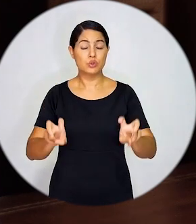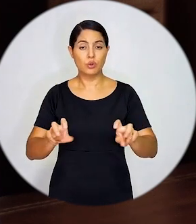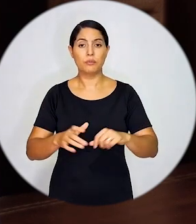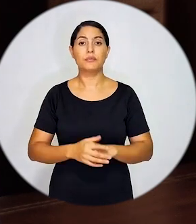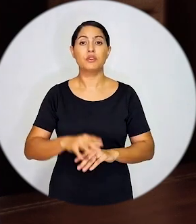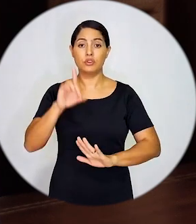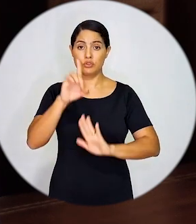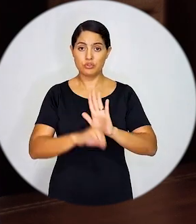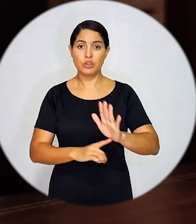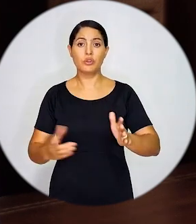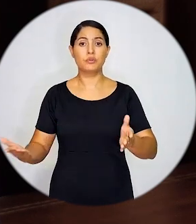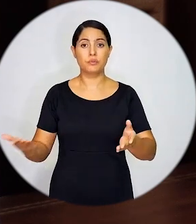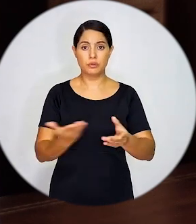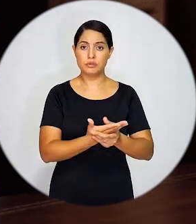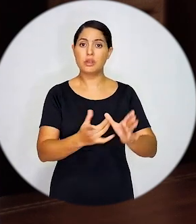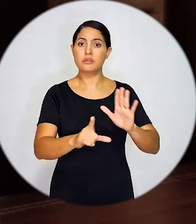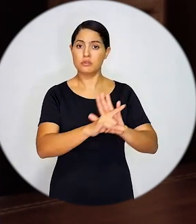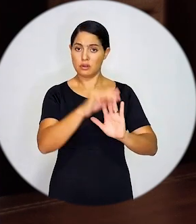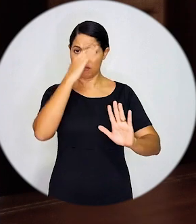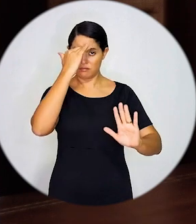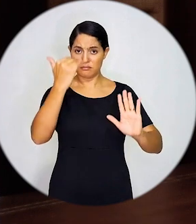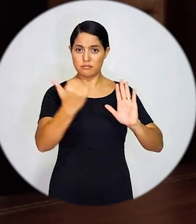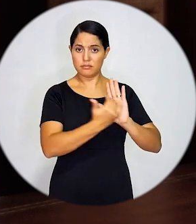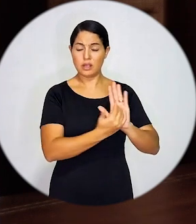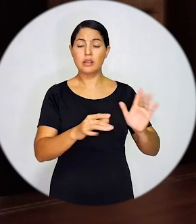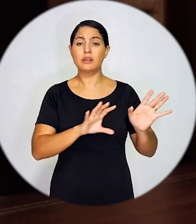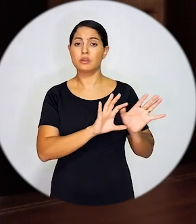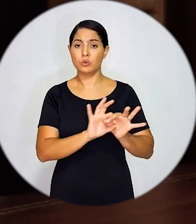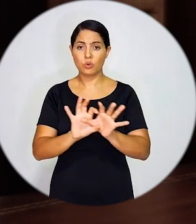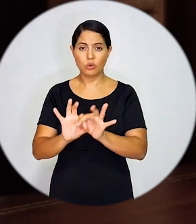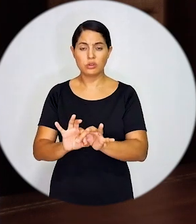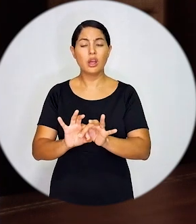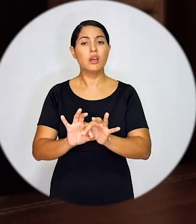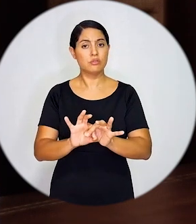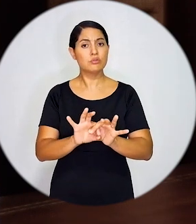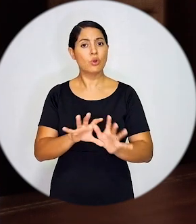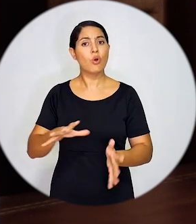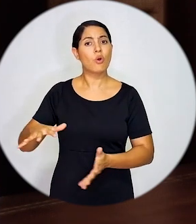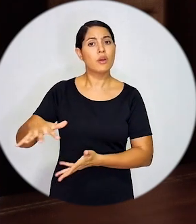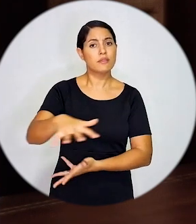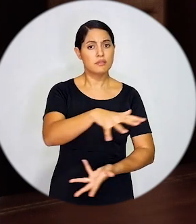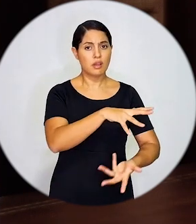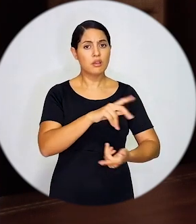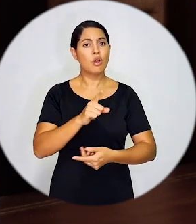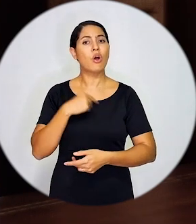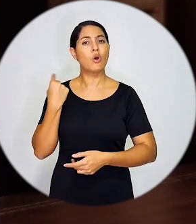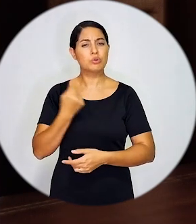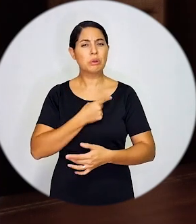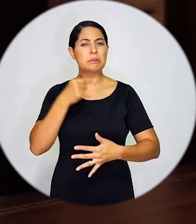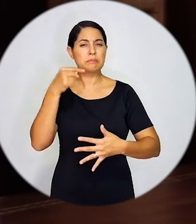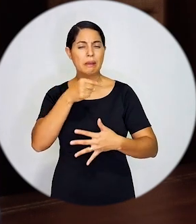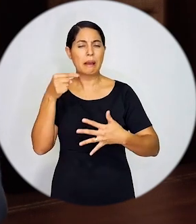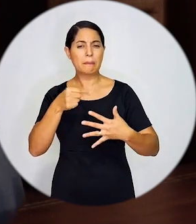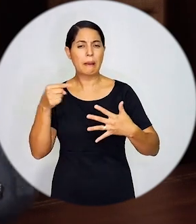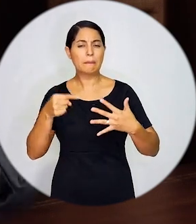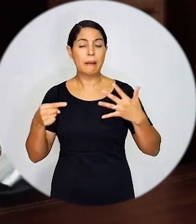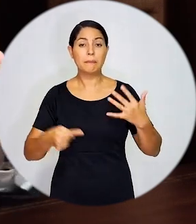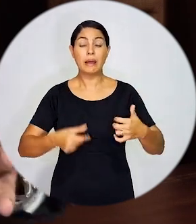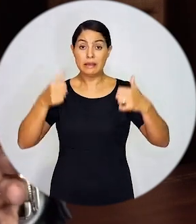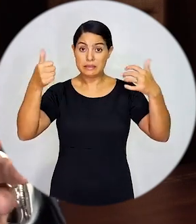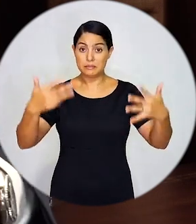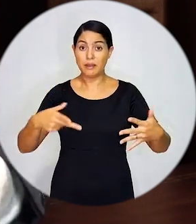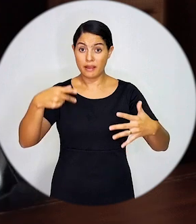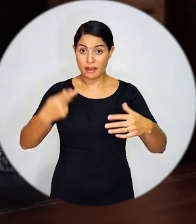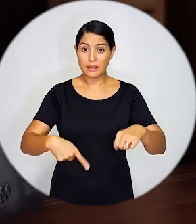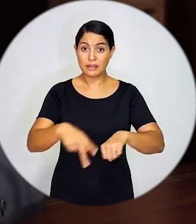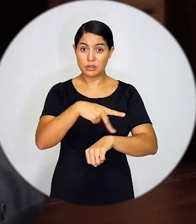legal. Diversas denúncias temos levado ao plano internacional, como também levado ao